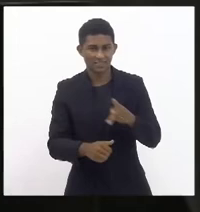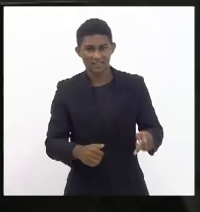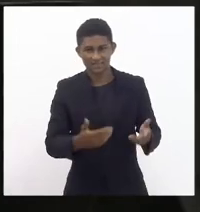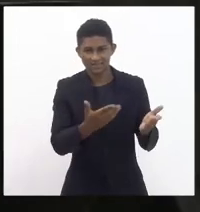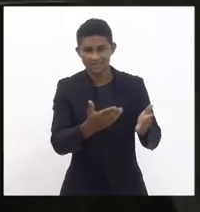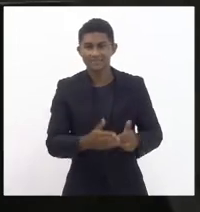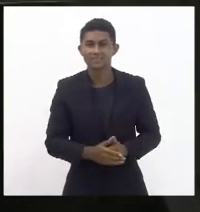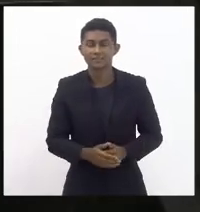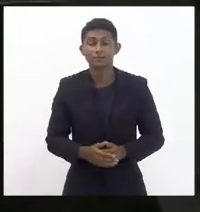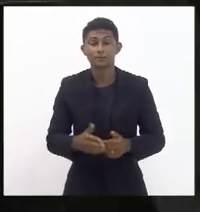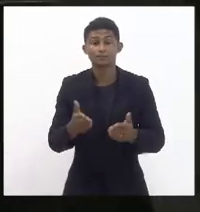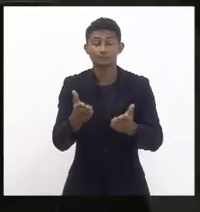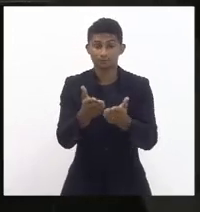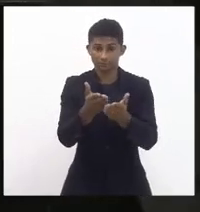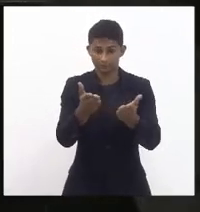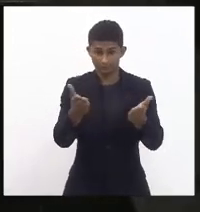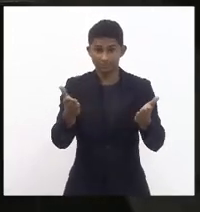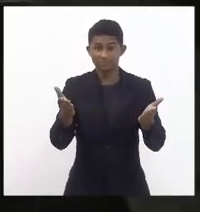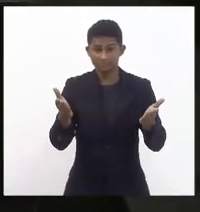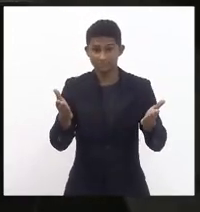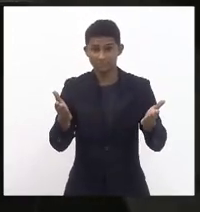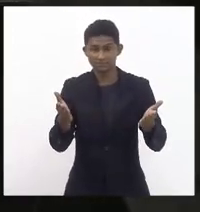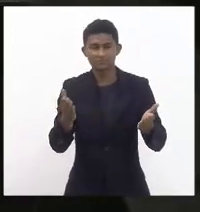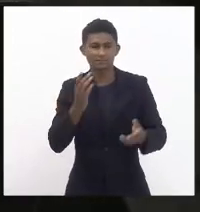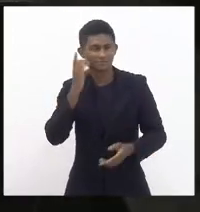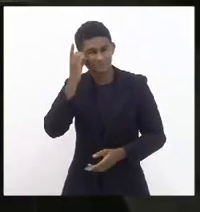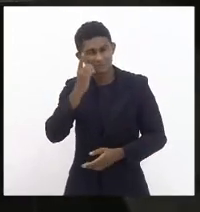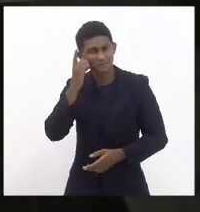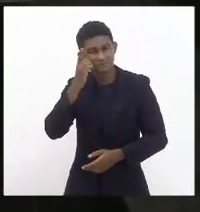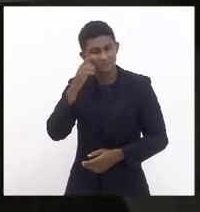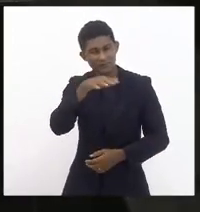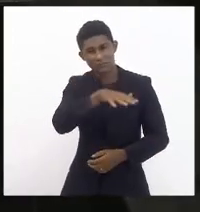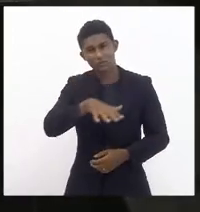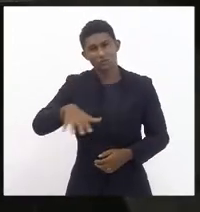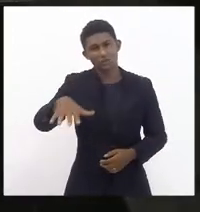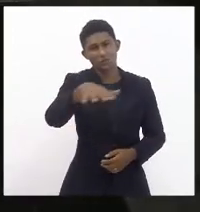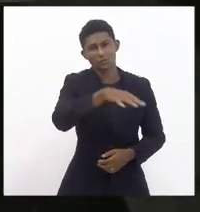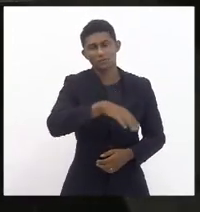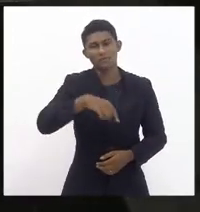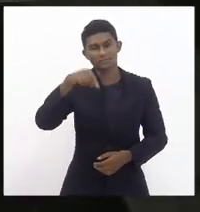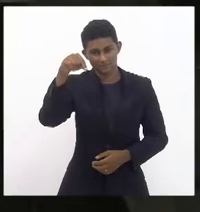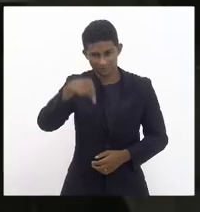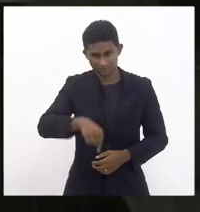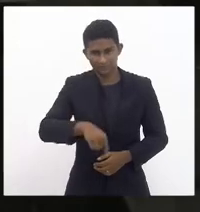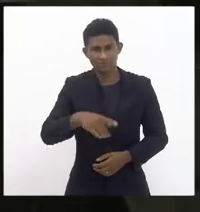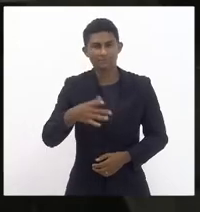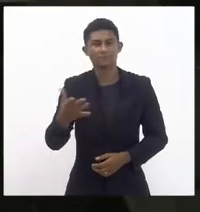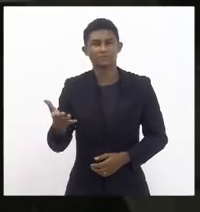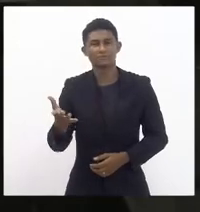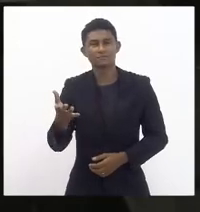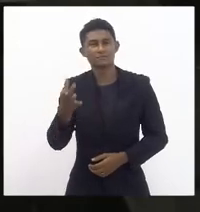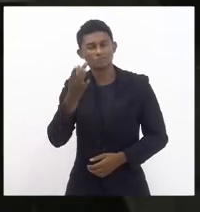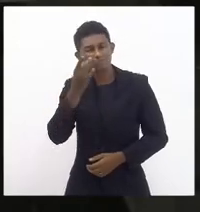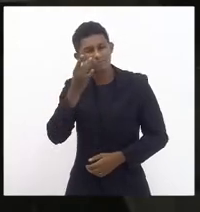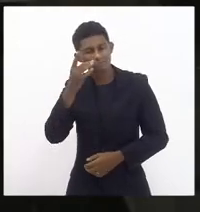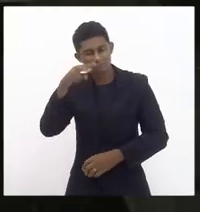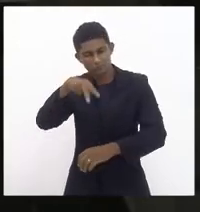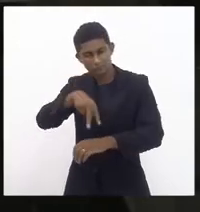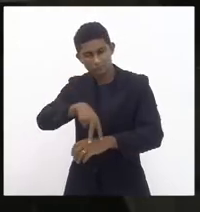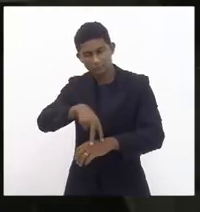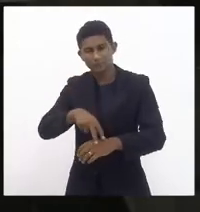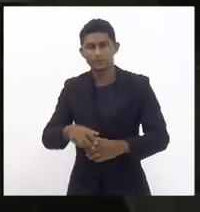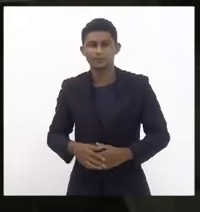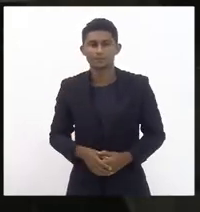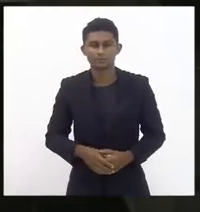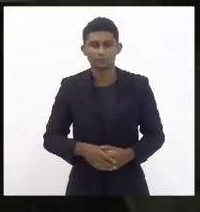senhoras e senhores parlamentares que nos assistem de forma presencial